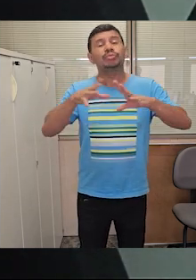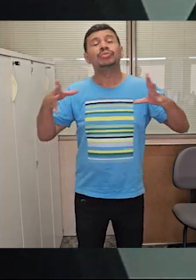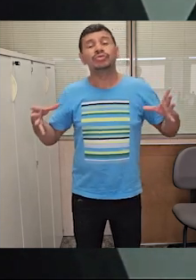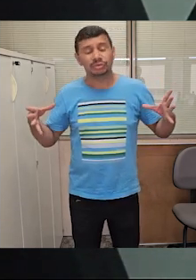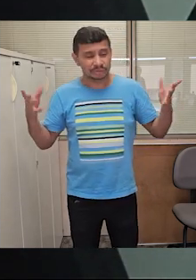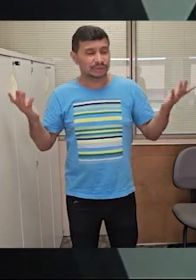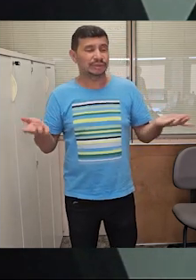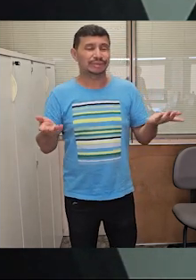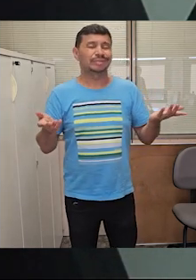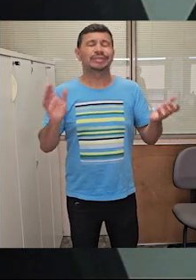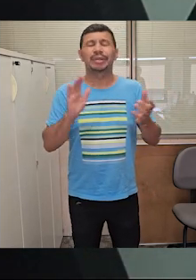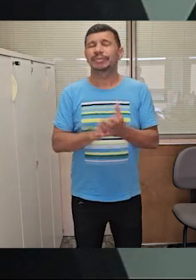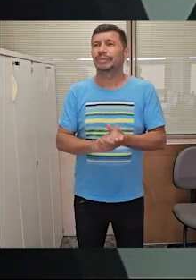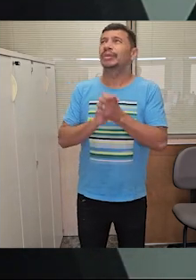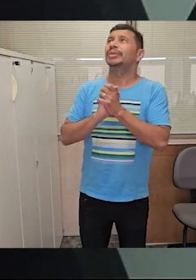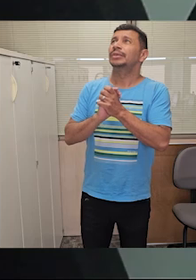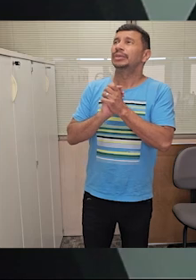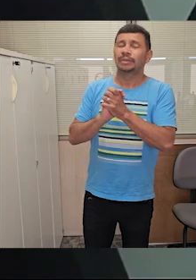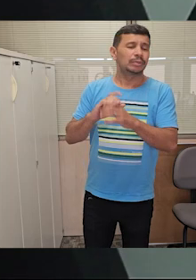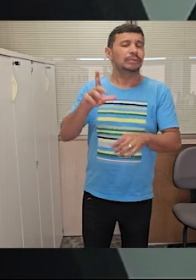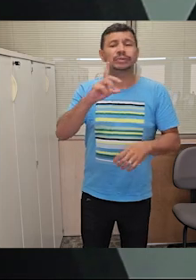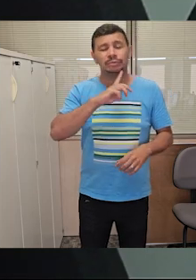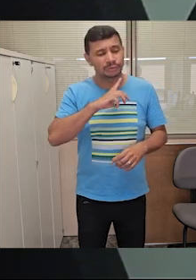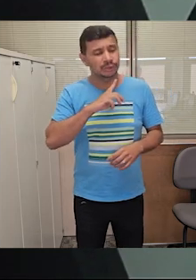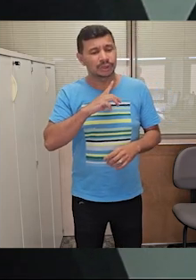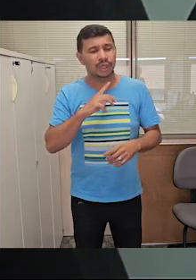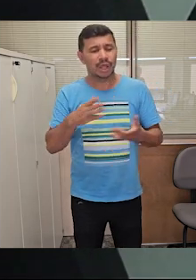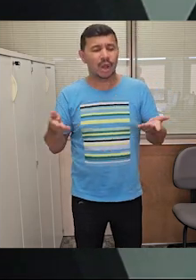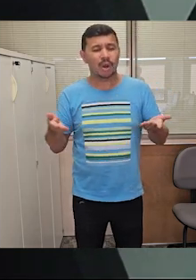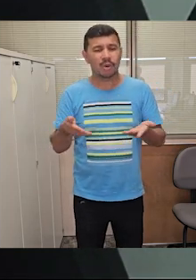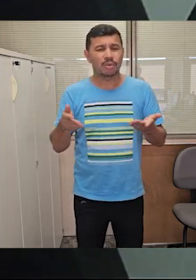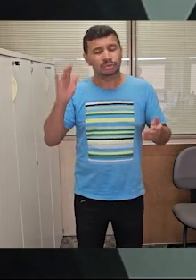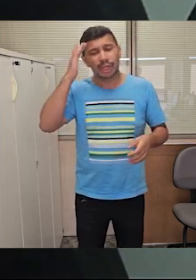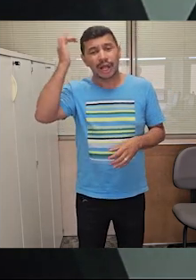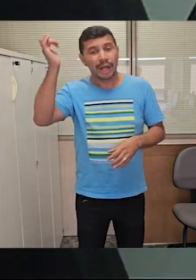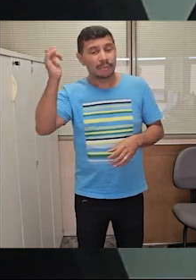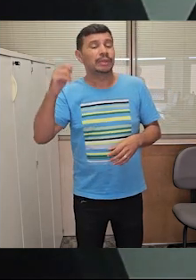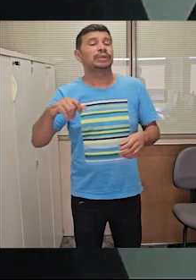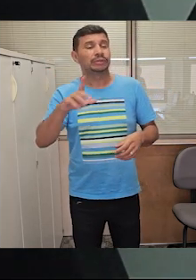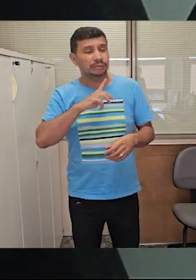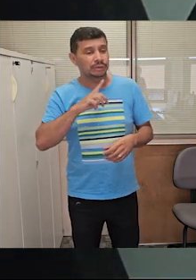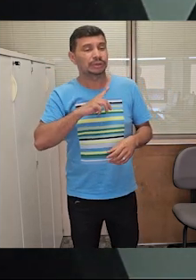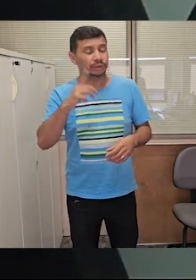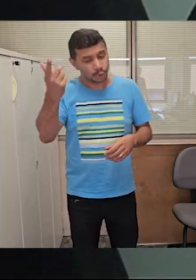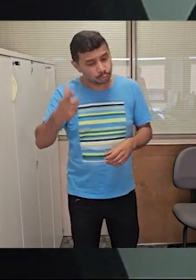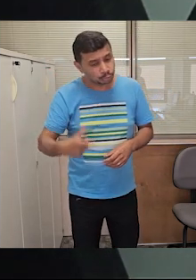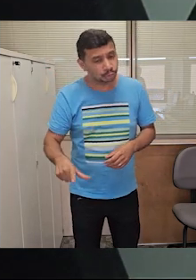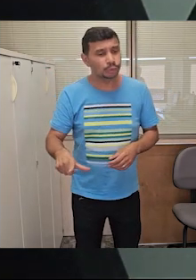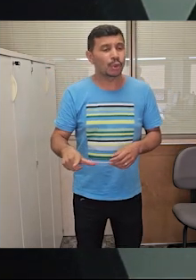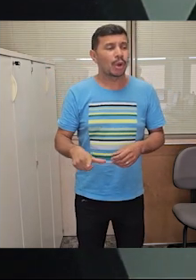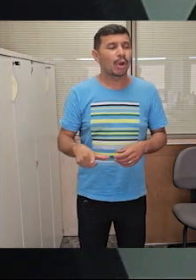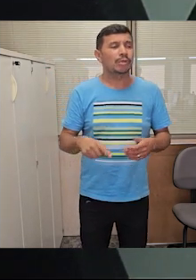Deus. Se, por acaso, houvesse uma anistia hoje, esses caras amanhã estariam dando golpe de